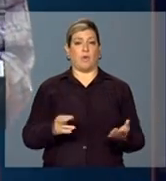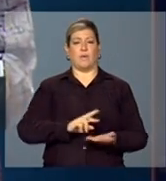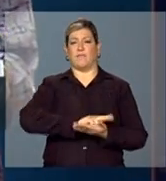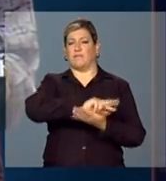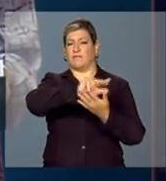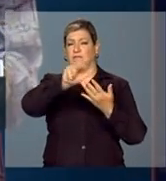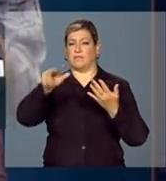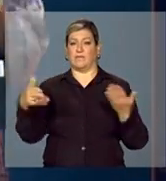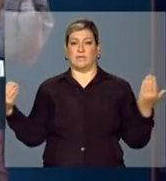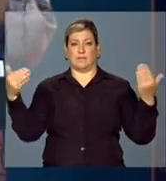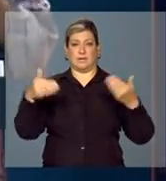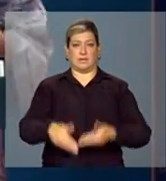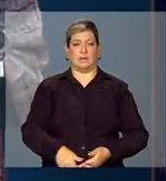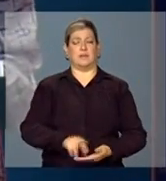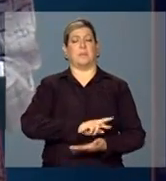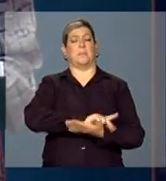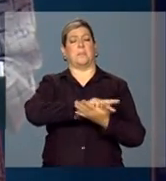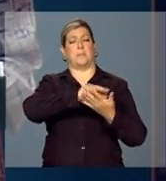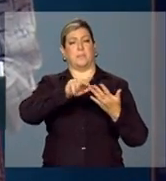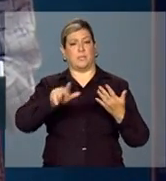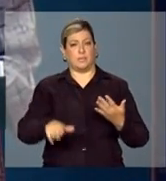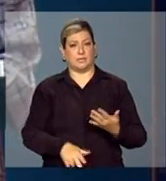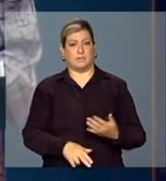várias, múltiplas